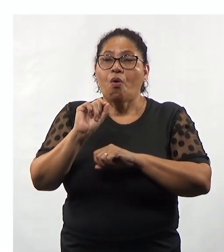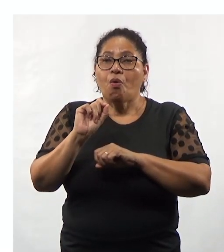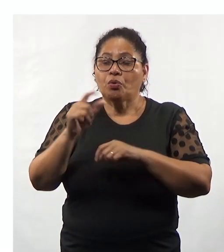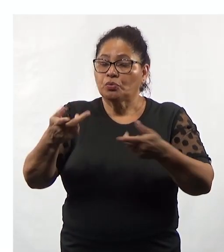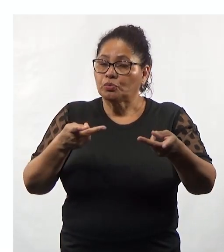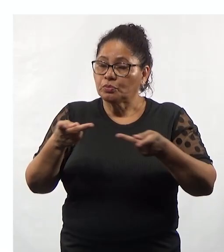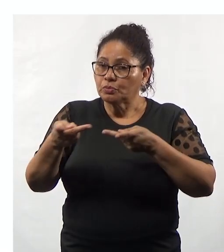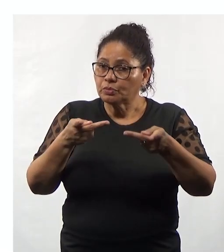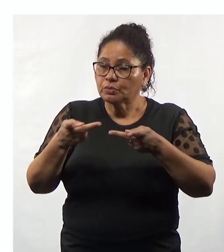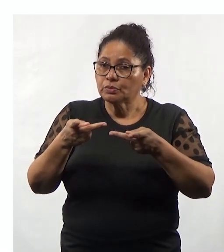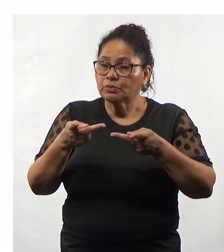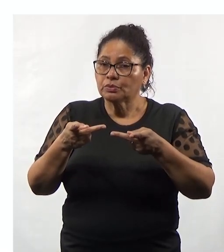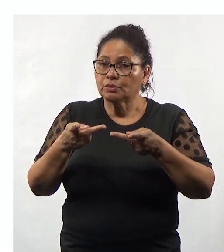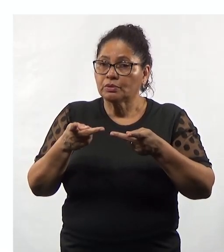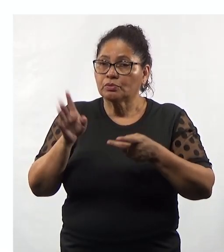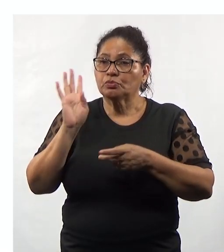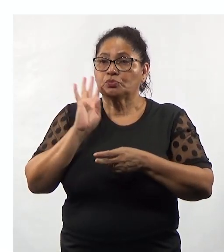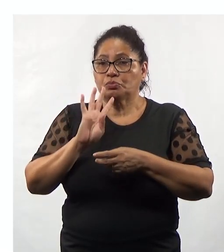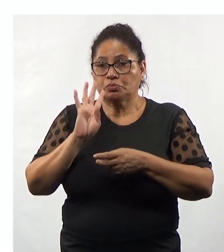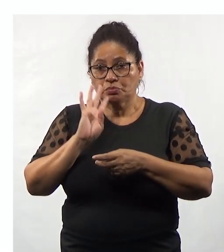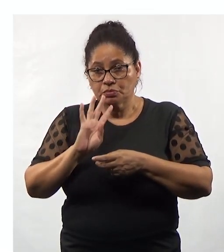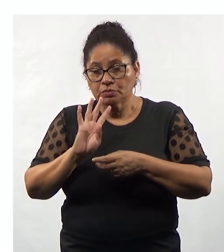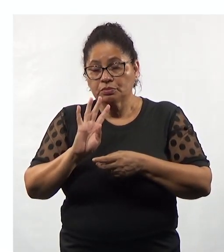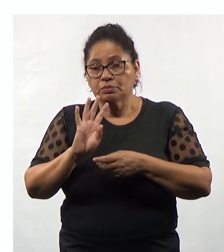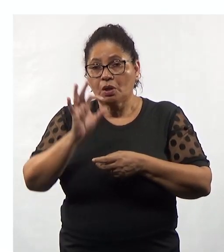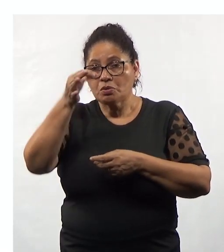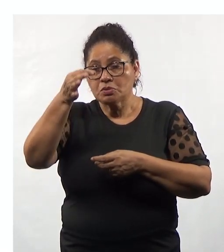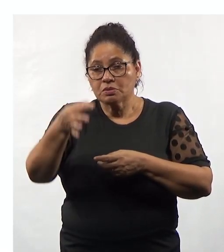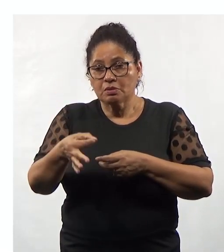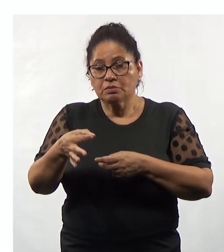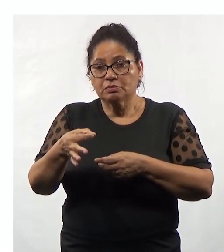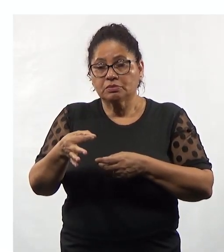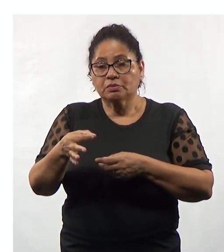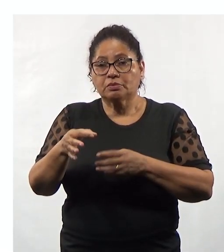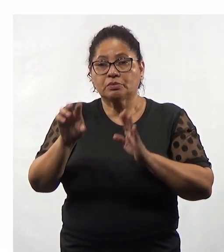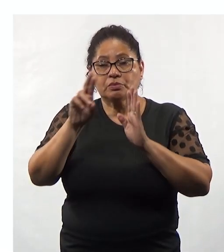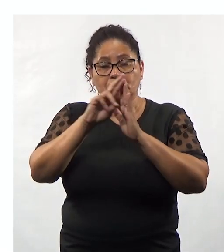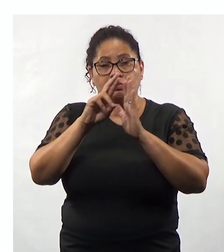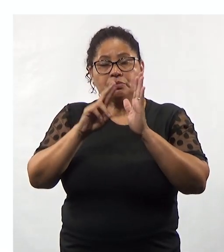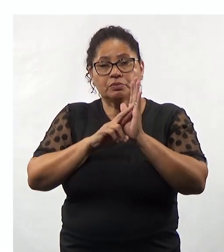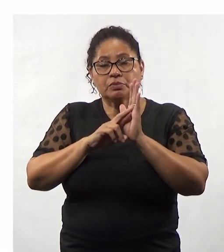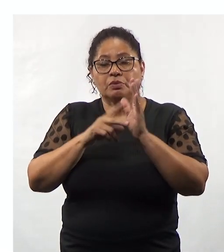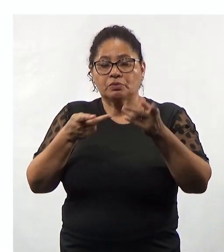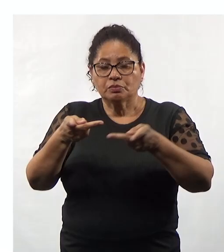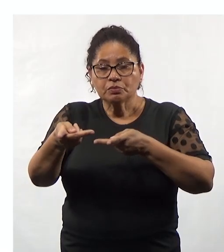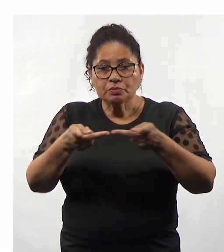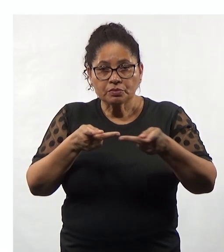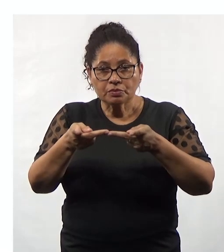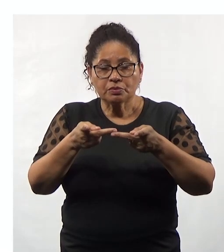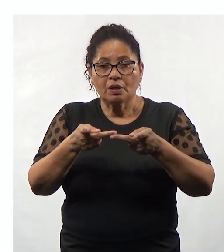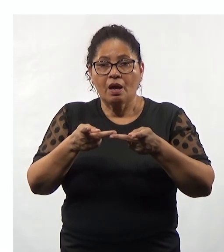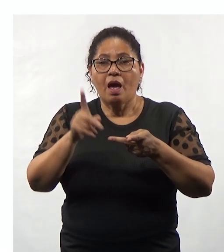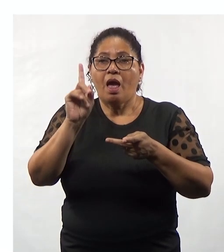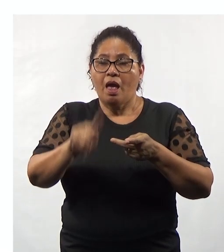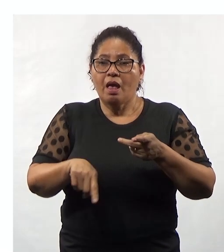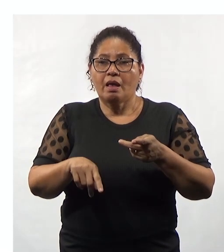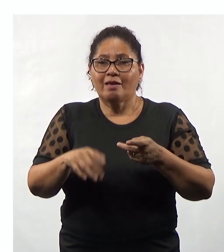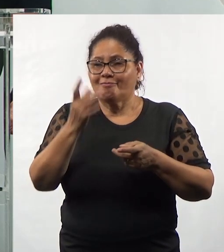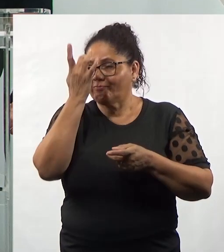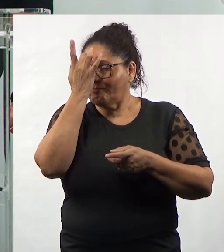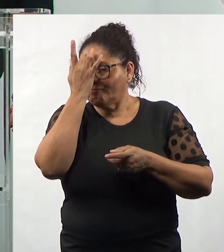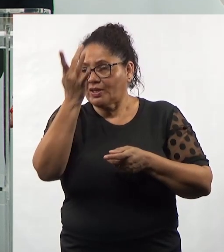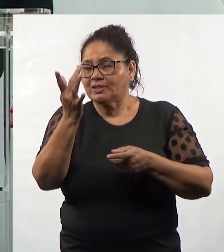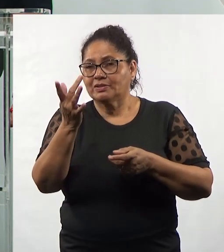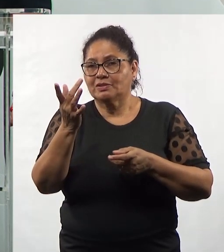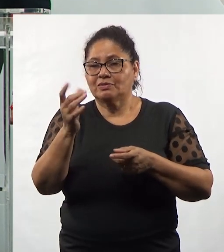de um projeto de determinação legal, né? Então vejam que o nosso termo de intenção de projeto, ele é bem facinho